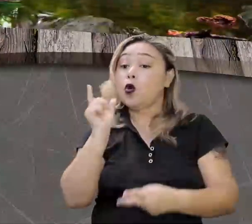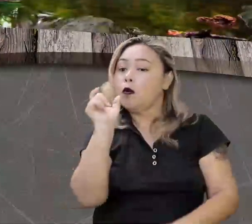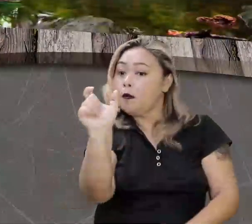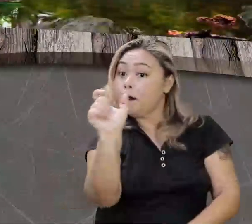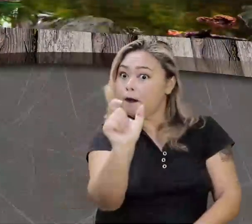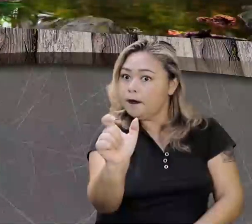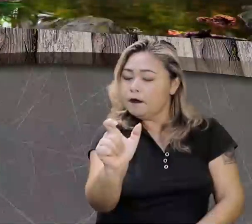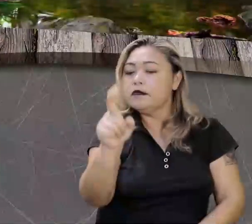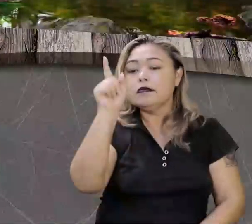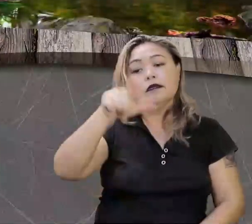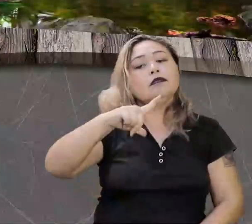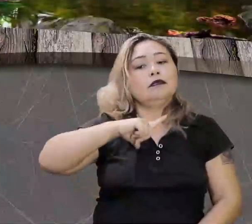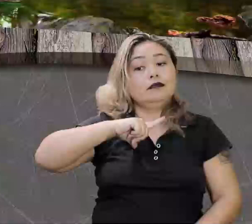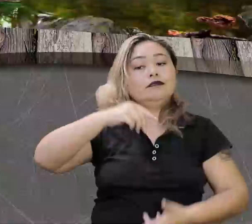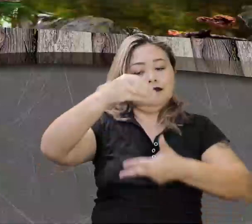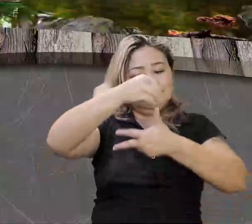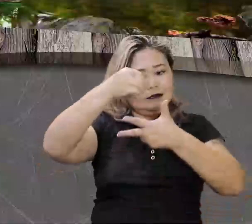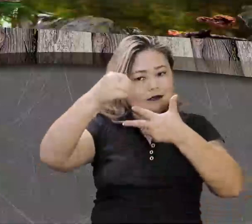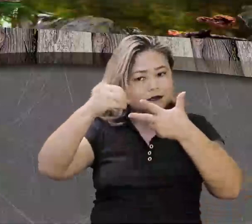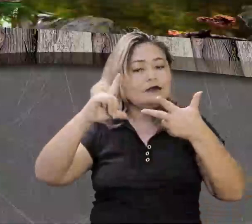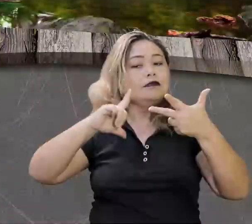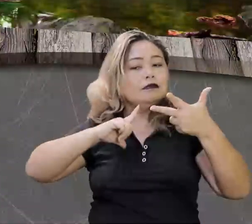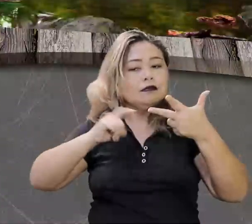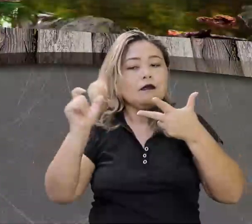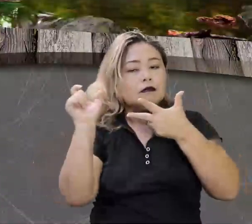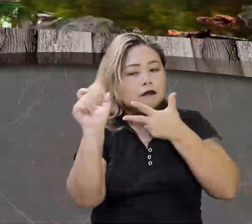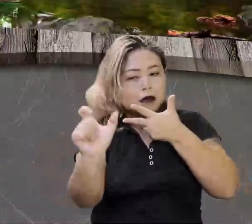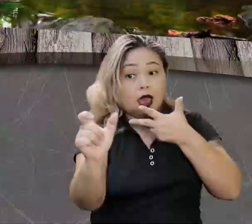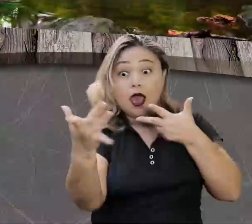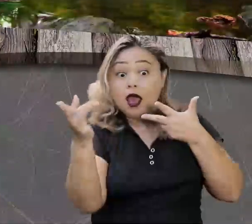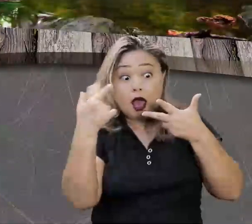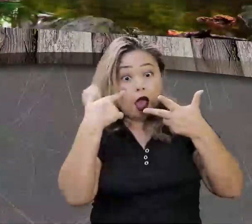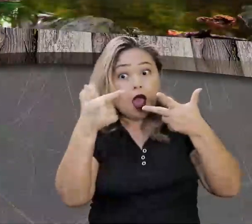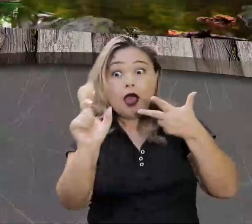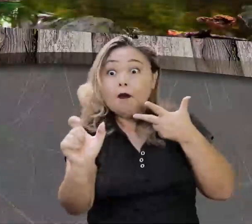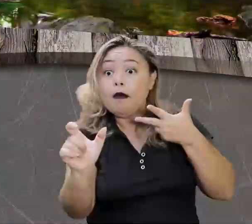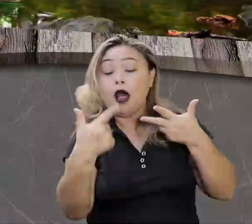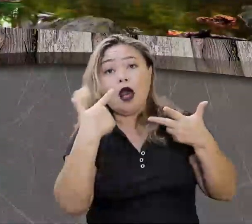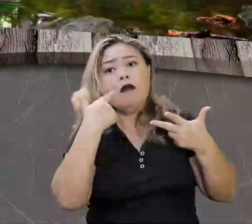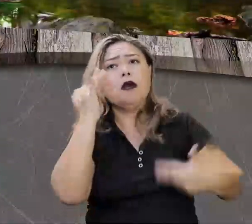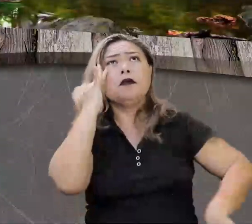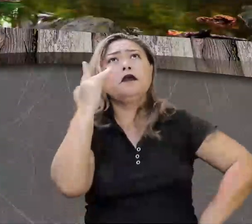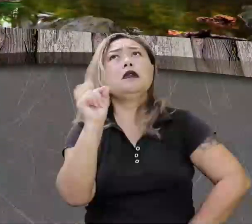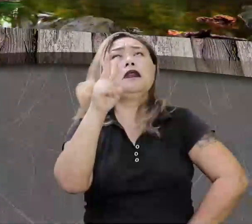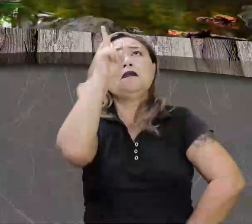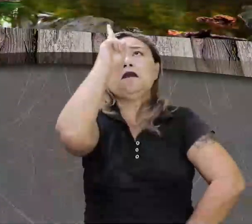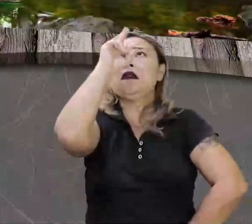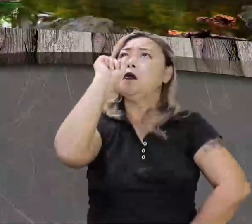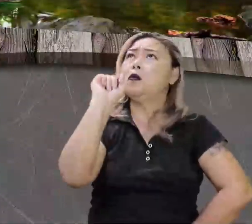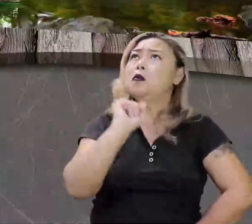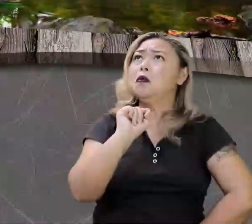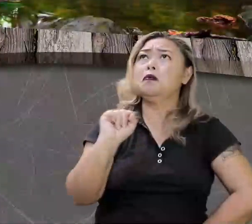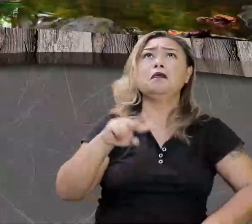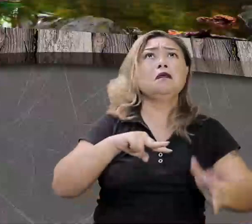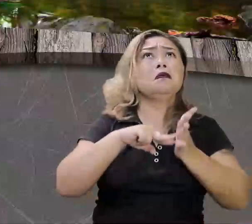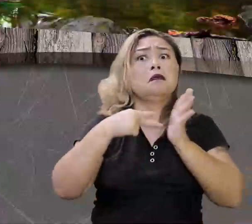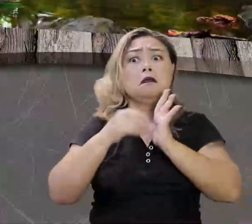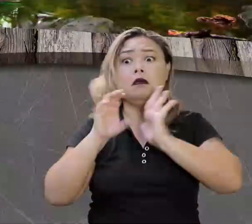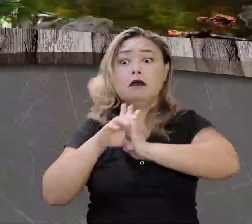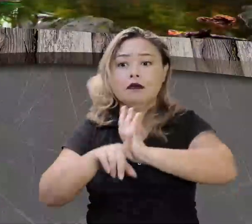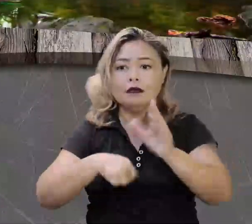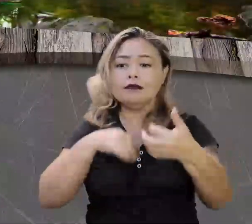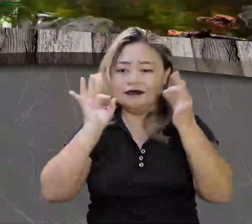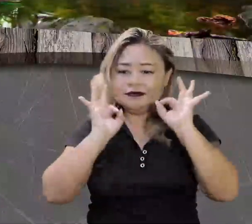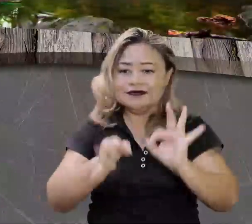nomezinhos são muito cobrados no Enem, tá? Eles jogam lá e você tem que se virar para entender e lembrar quais são esses dois